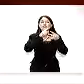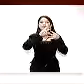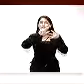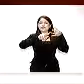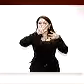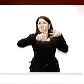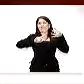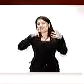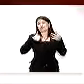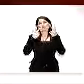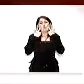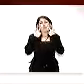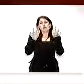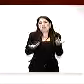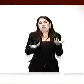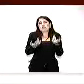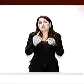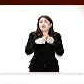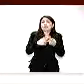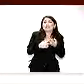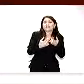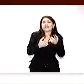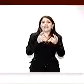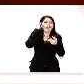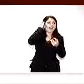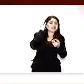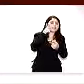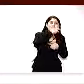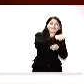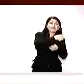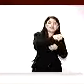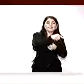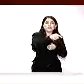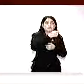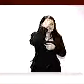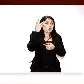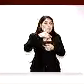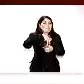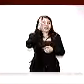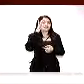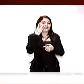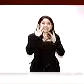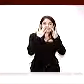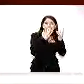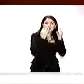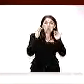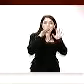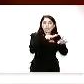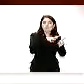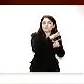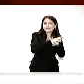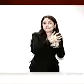tem a questão da da da audiência né que Como disse o conselheiro Roque a a Rede